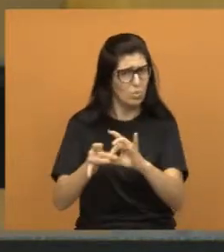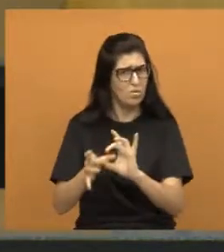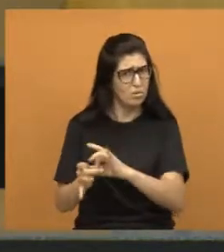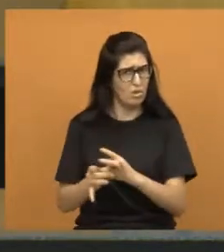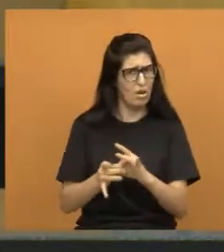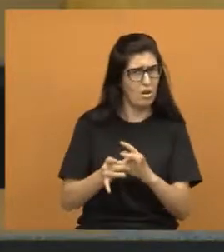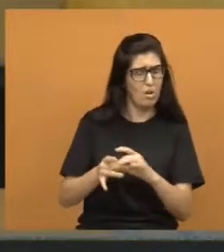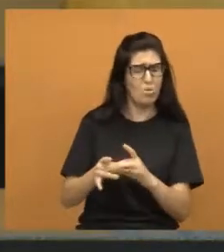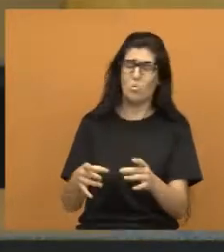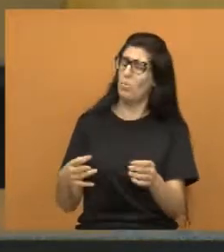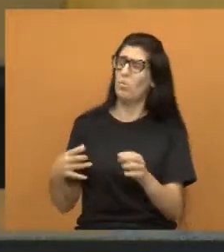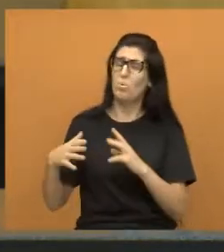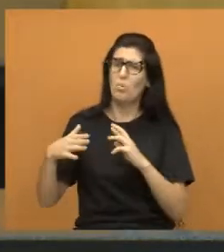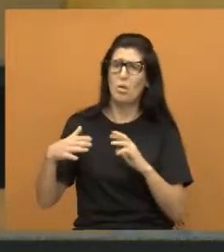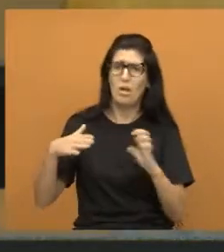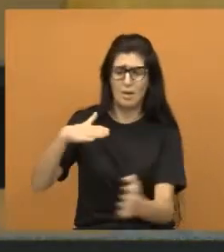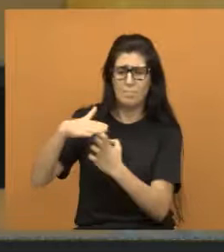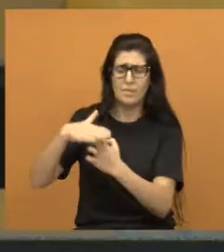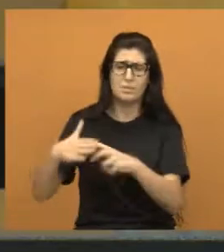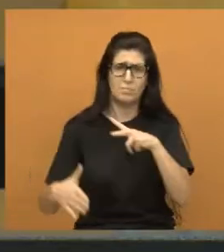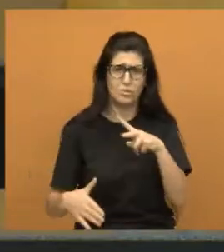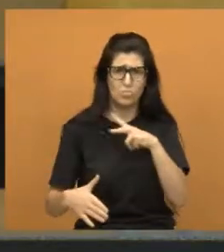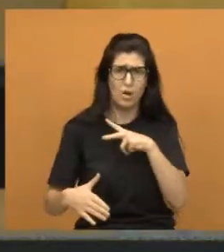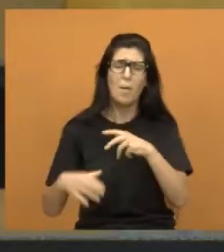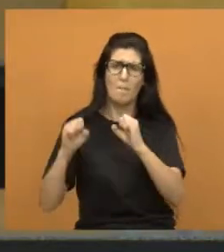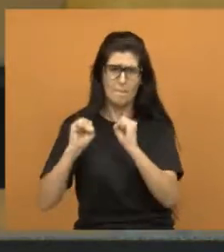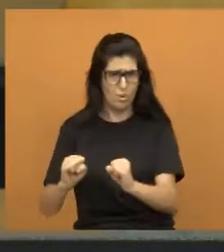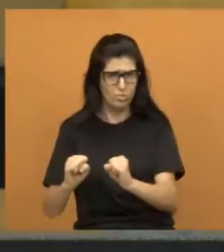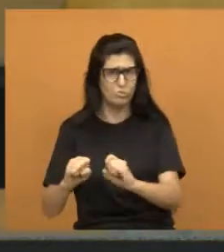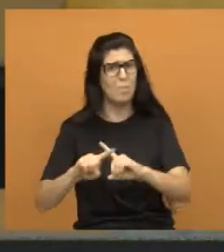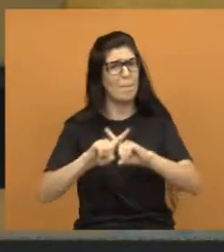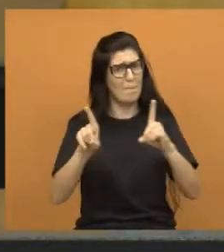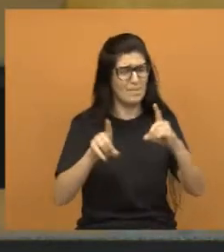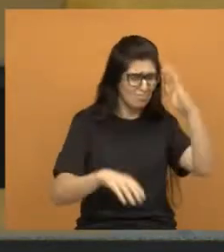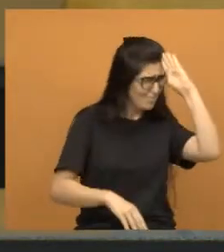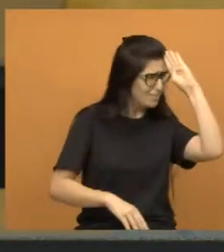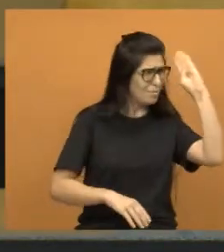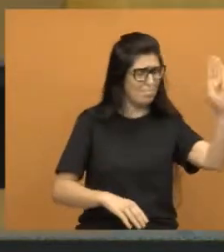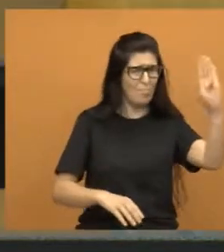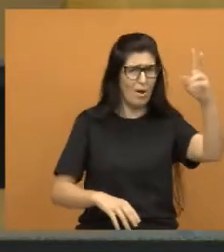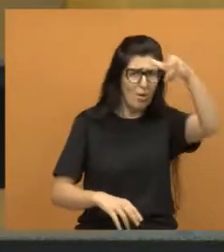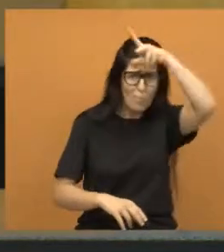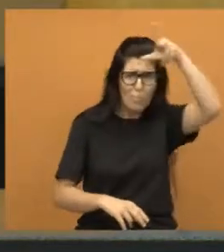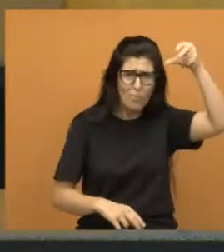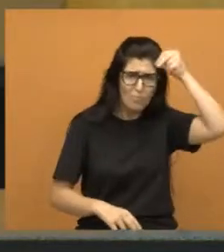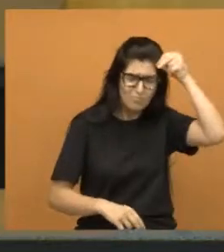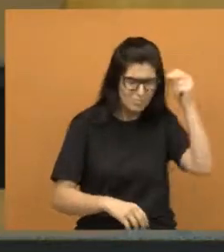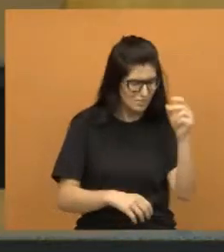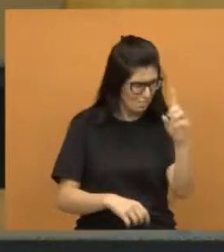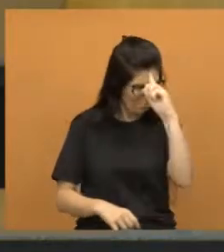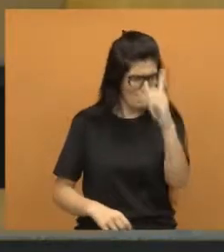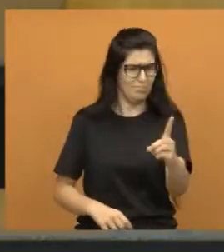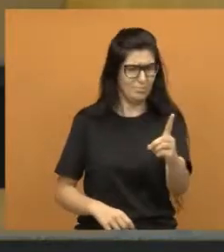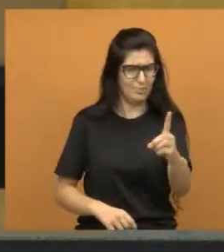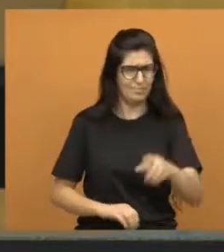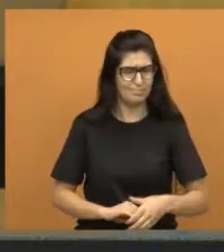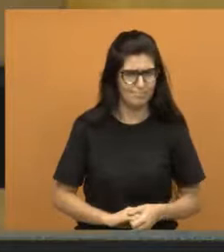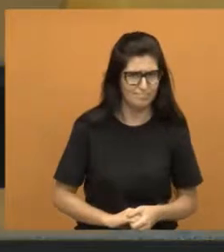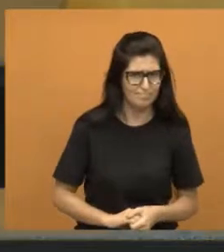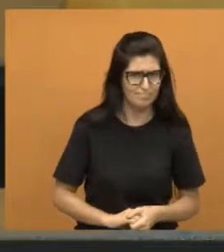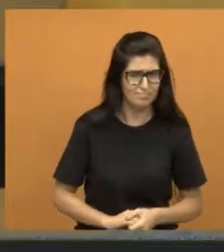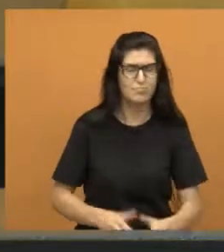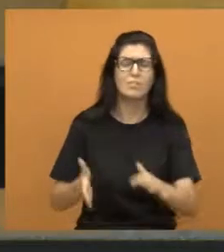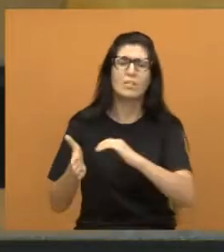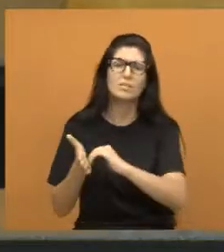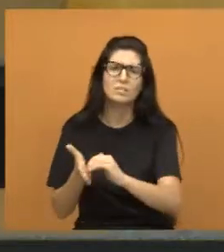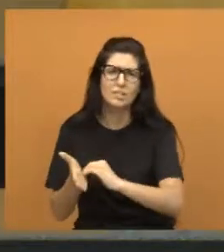a responsabilidade cai sobre ele. A mesma coisa, nós temos várias políticas públicas com vários secretários, mas se um secretário